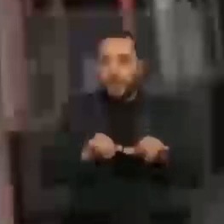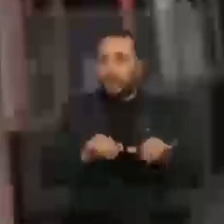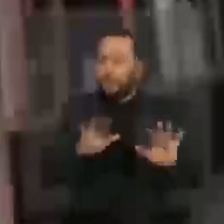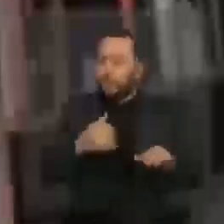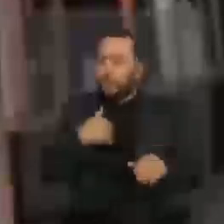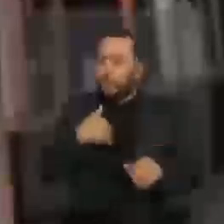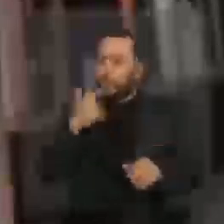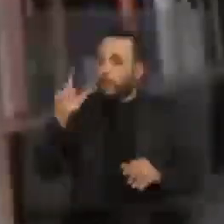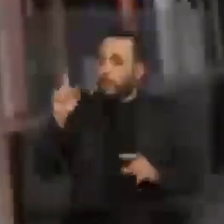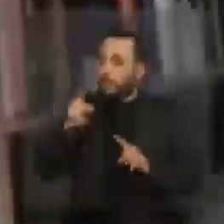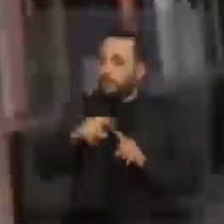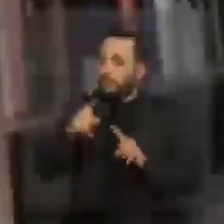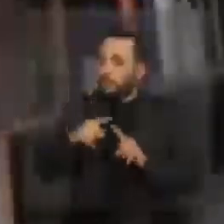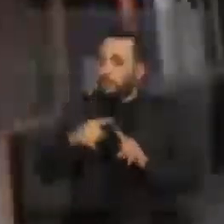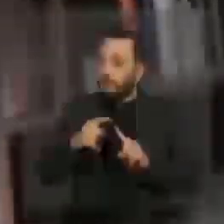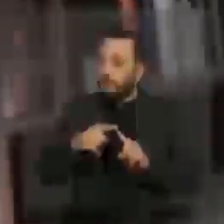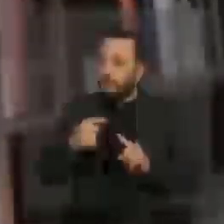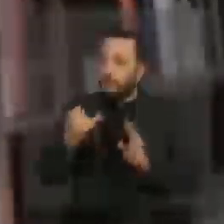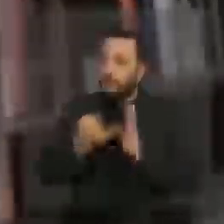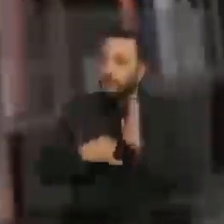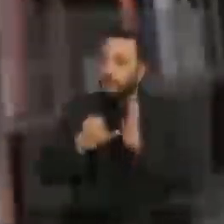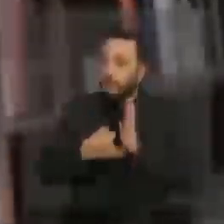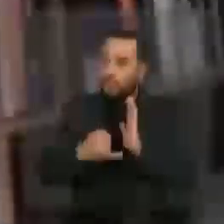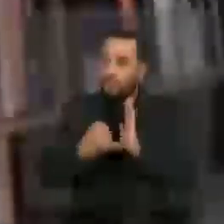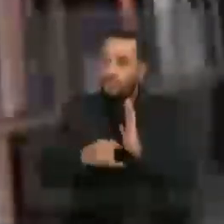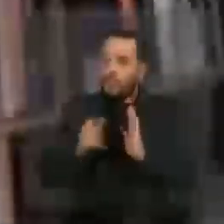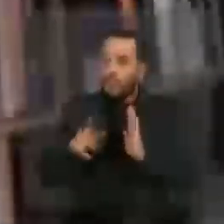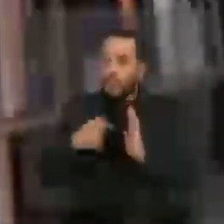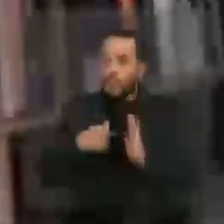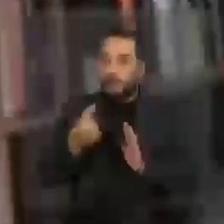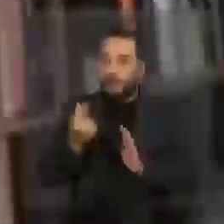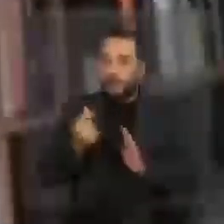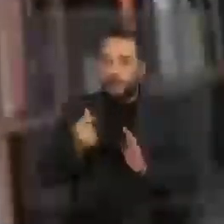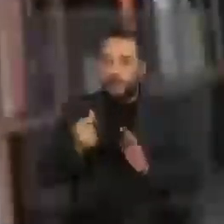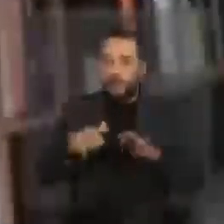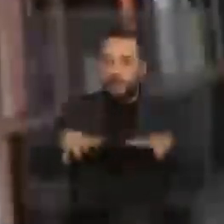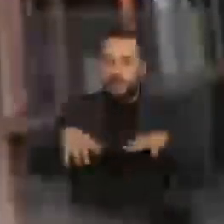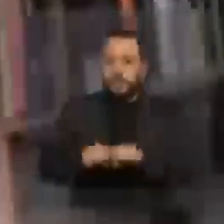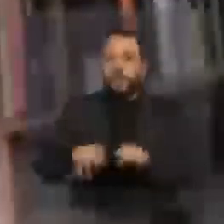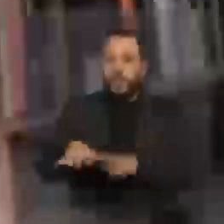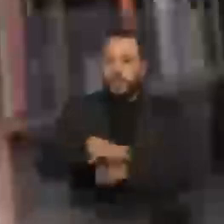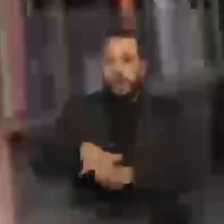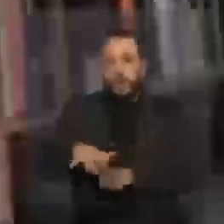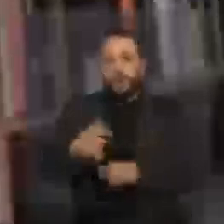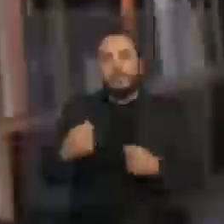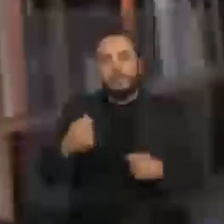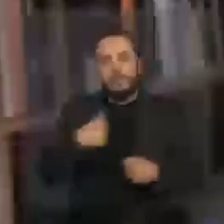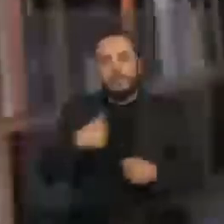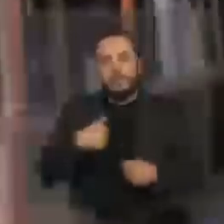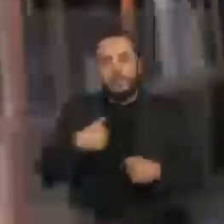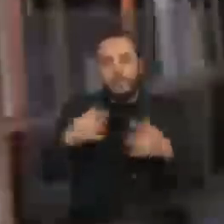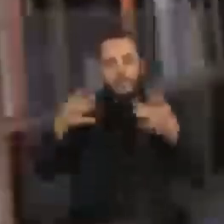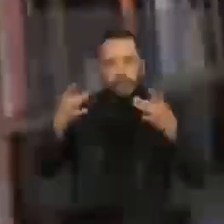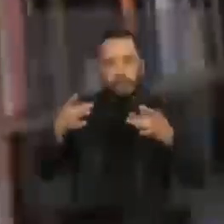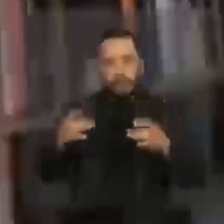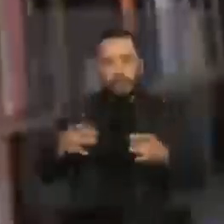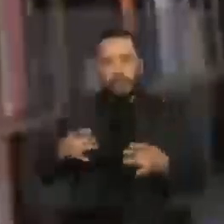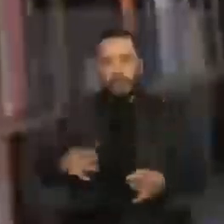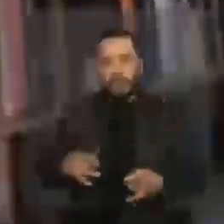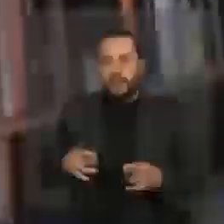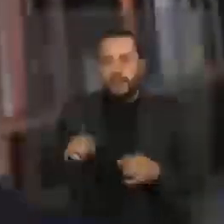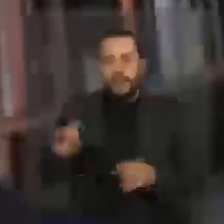tipo de recolhimento, é o preço de ocupação diária. Então, se a gente não especificasse, né, que